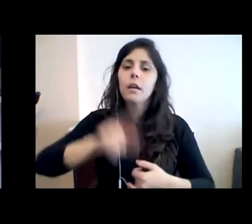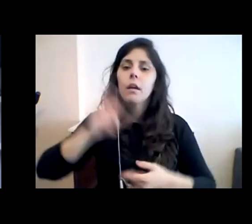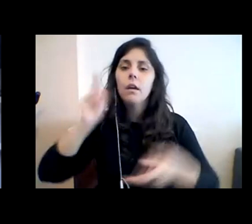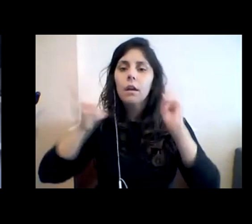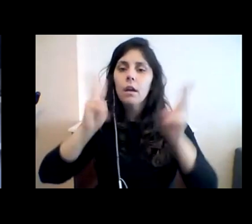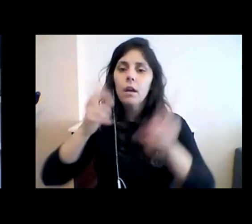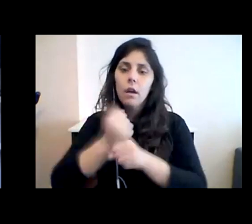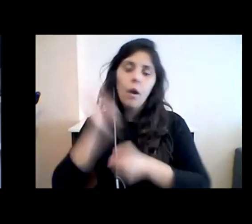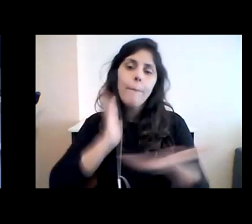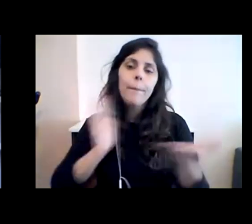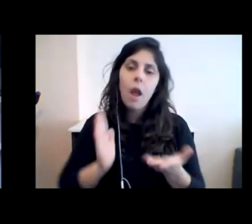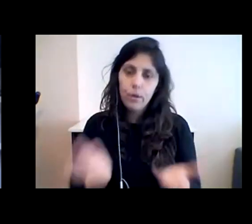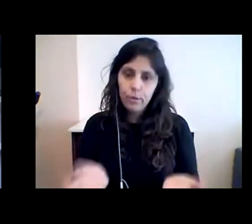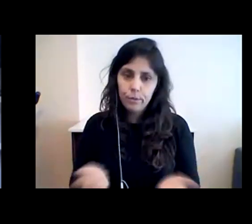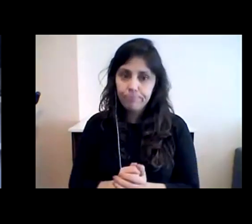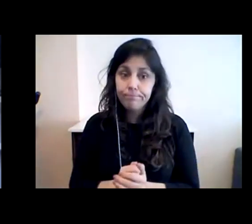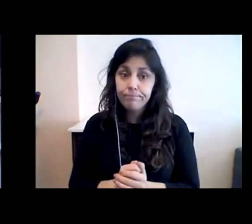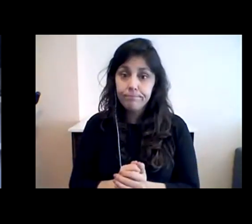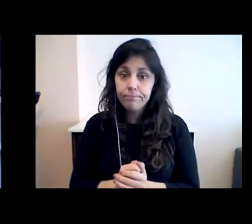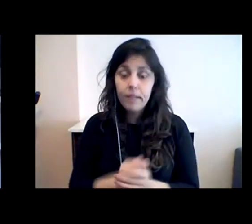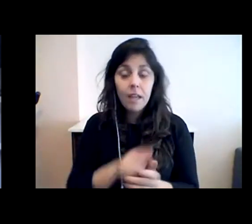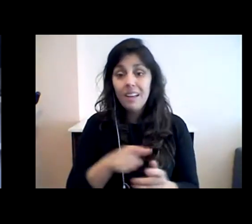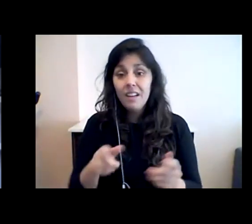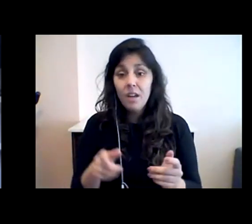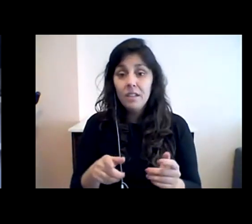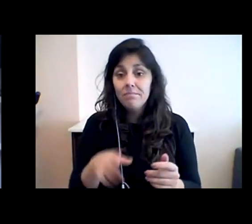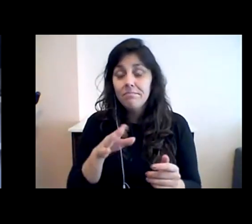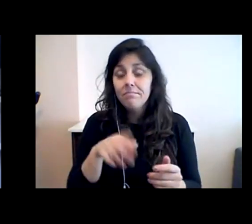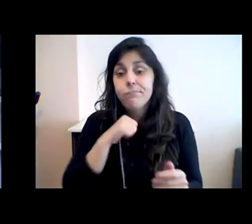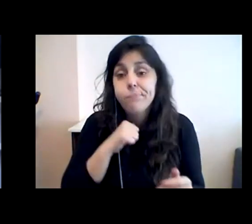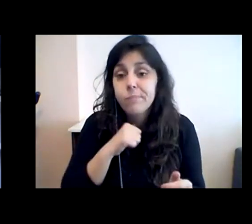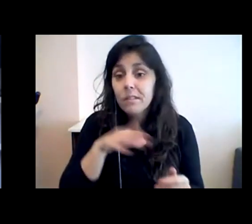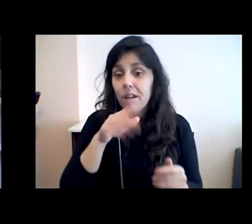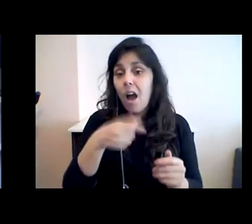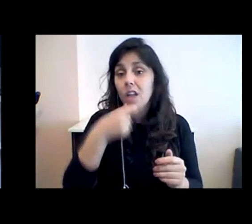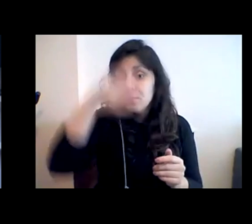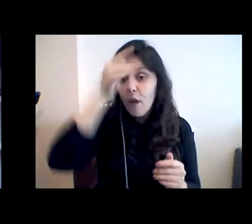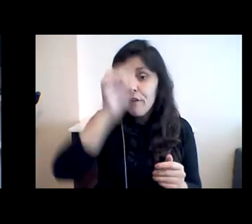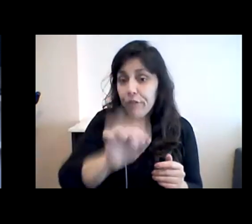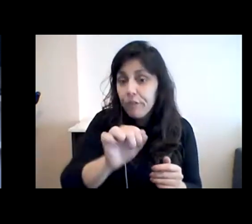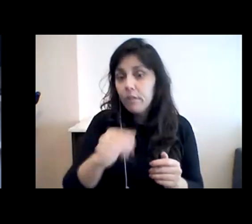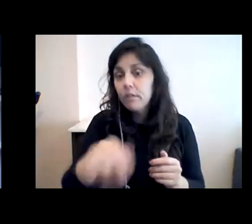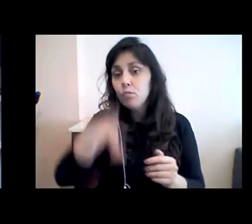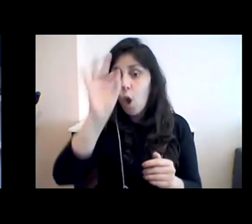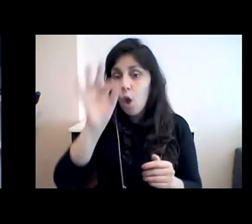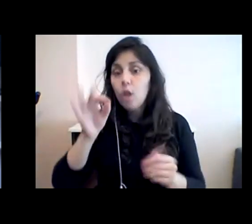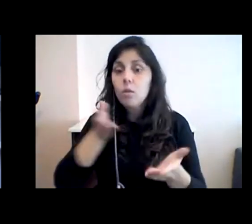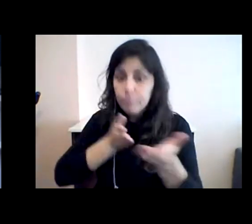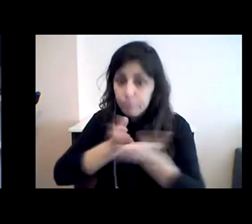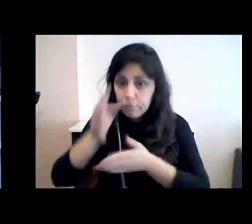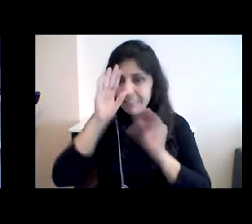daquela que é a sua opção de seguir ou não os próprios estudos, pela forma como o ensino está criado e